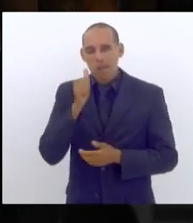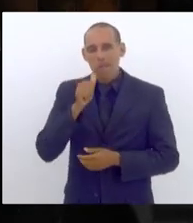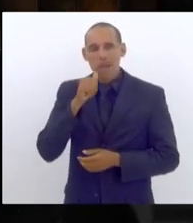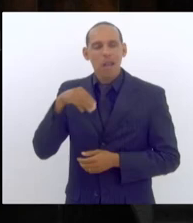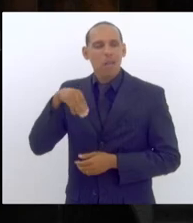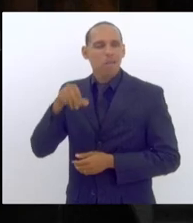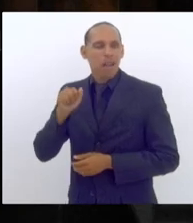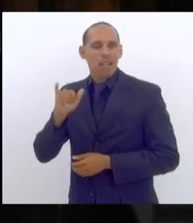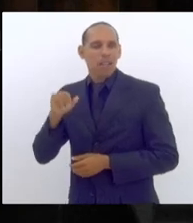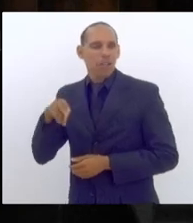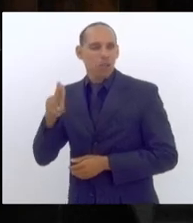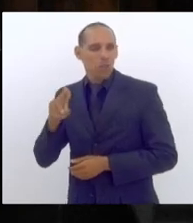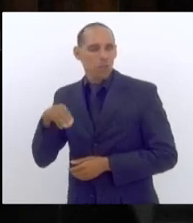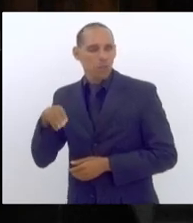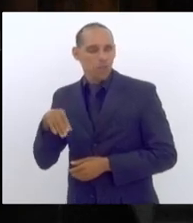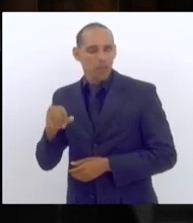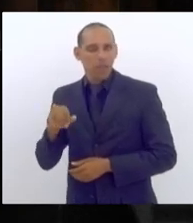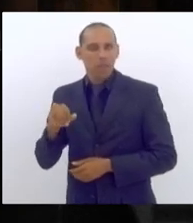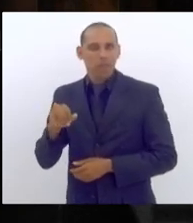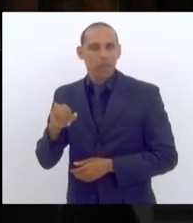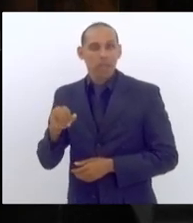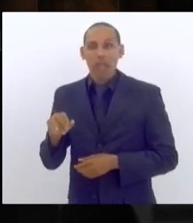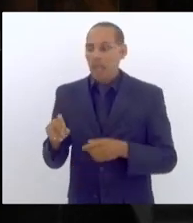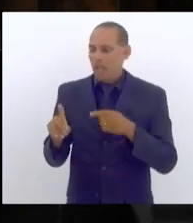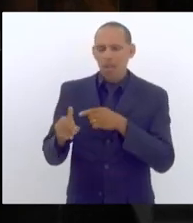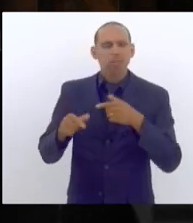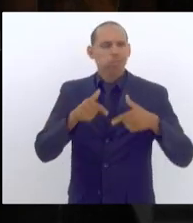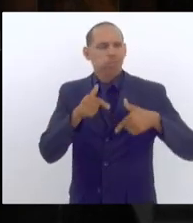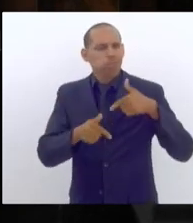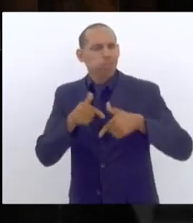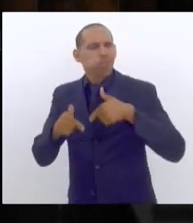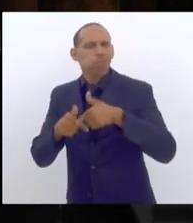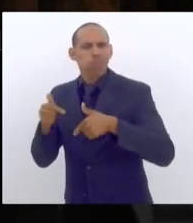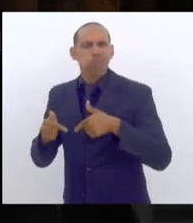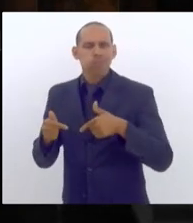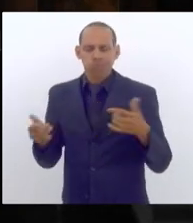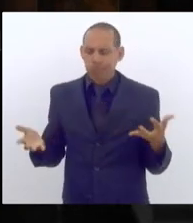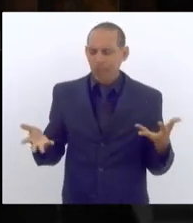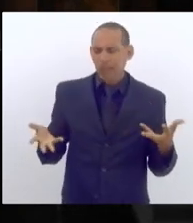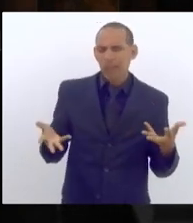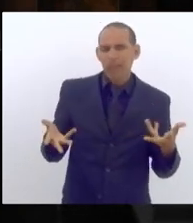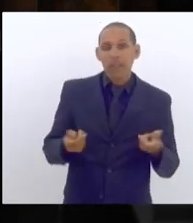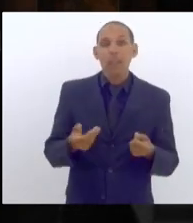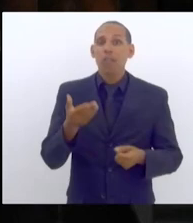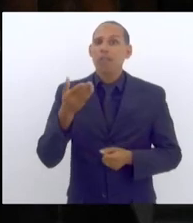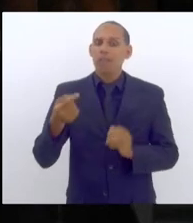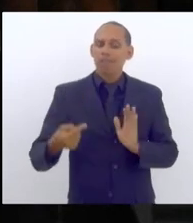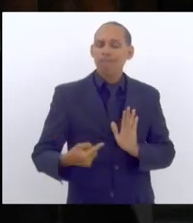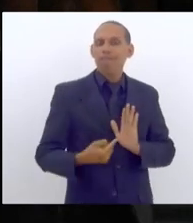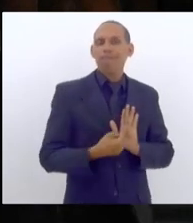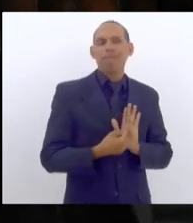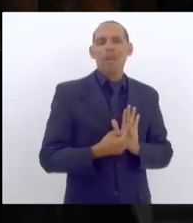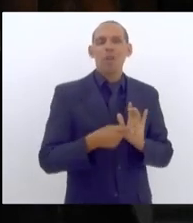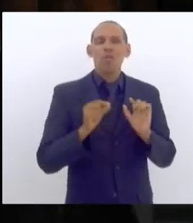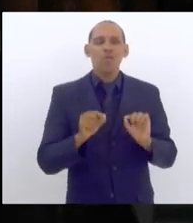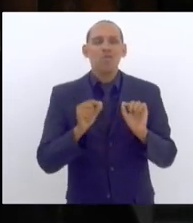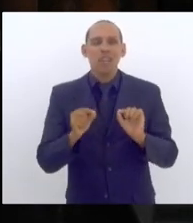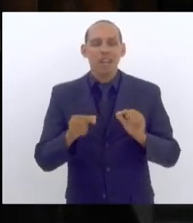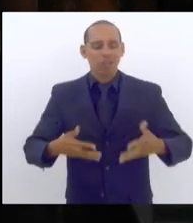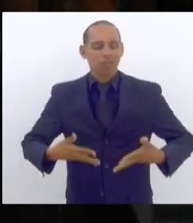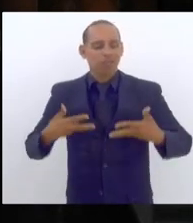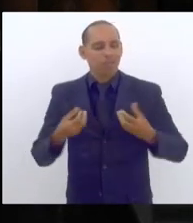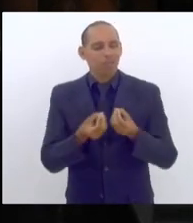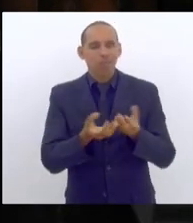com o povo do Estado do Rio de Janeiro, e fazia um excelente trabalho. E você tocou aqui nesse ponto, que é dar dignidade